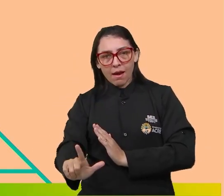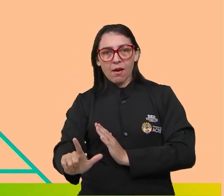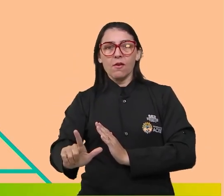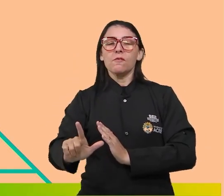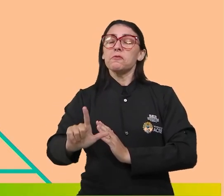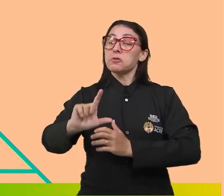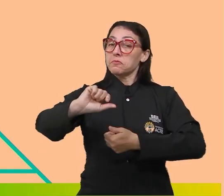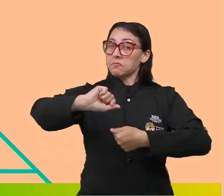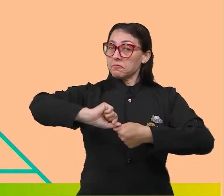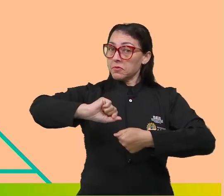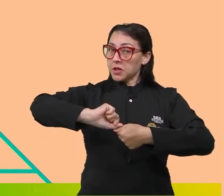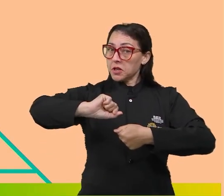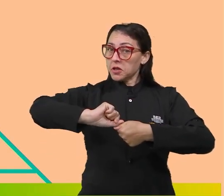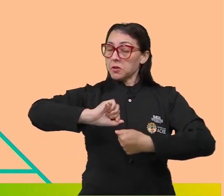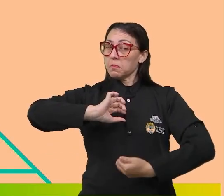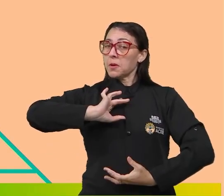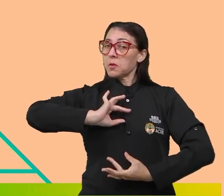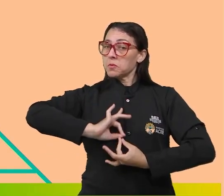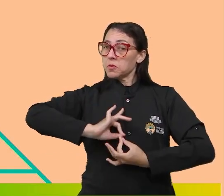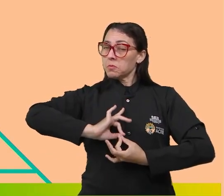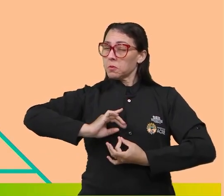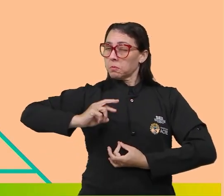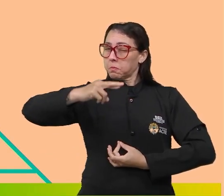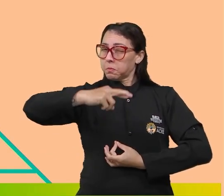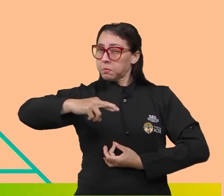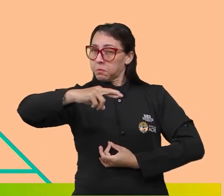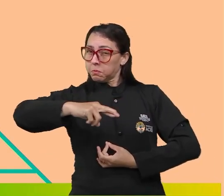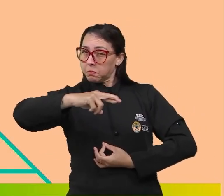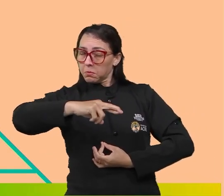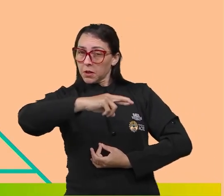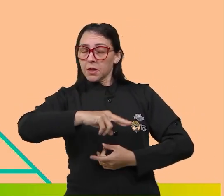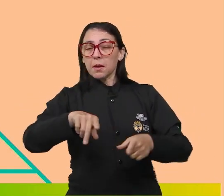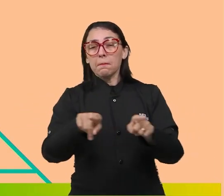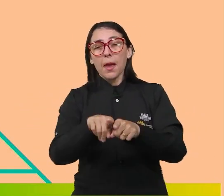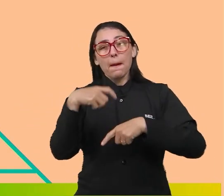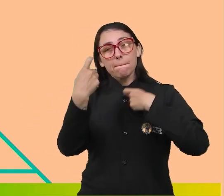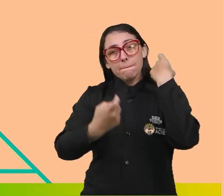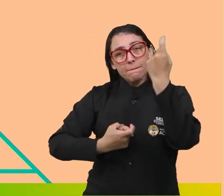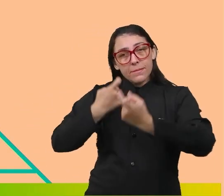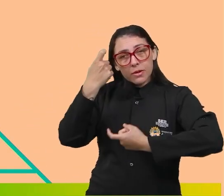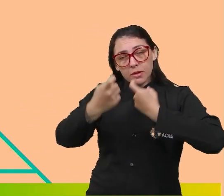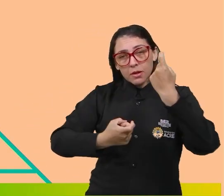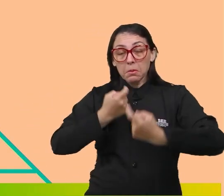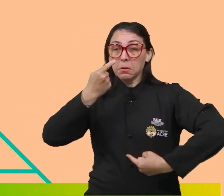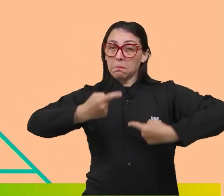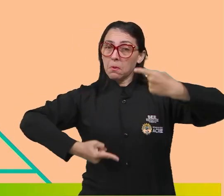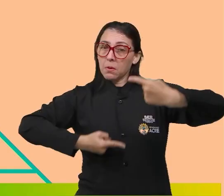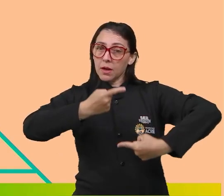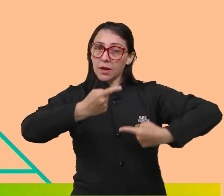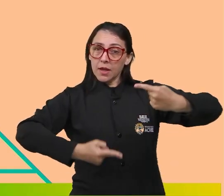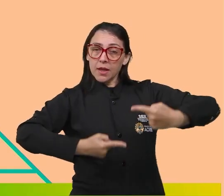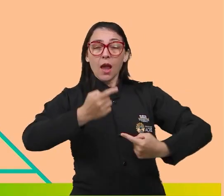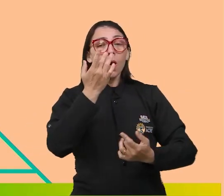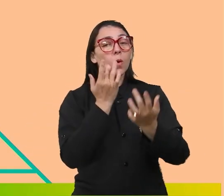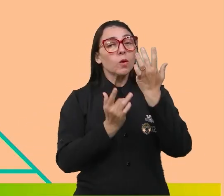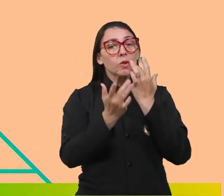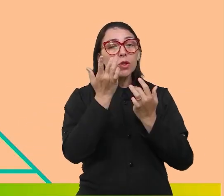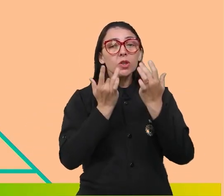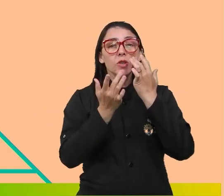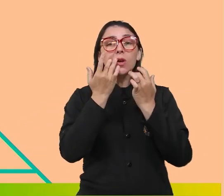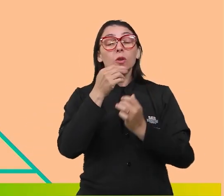foram marcados pelo espírito investigativo e sua preocupação política, o teatro